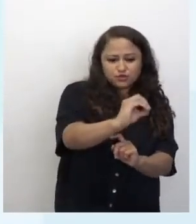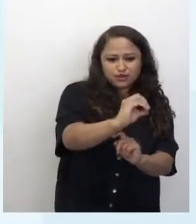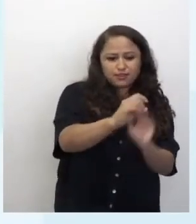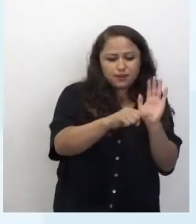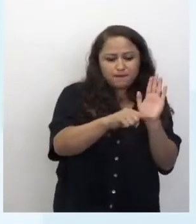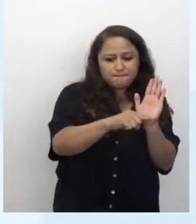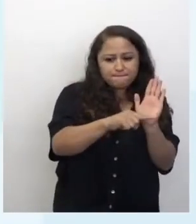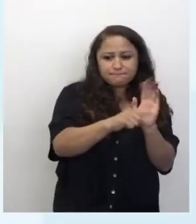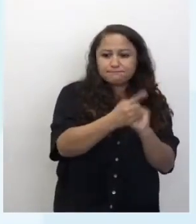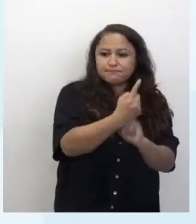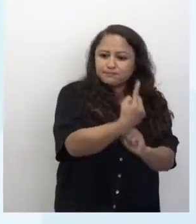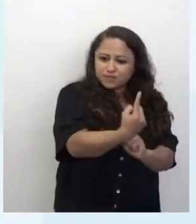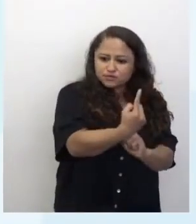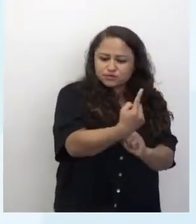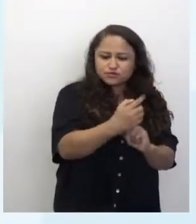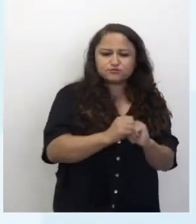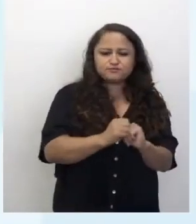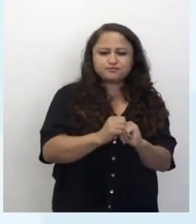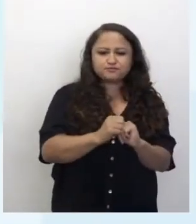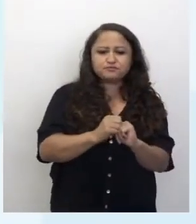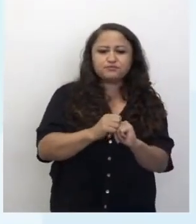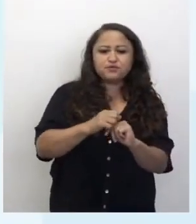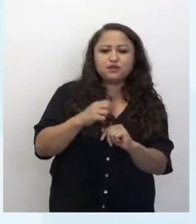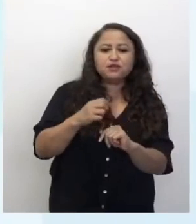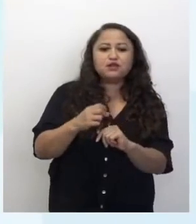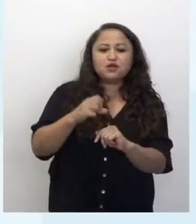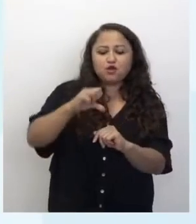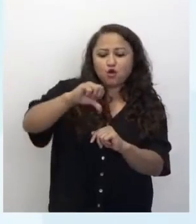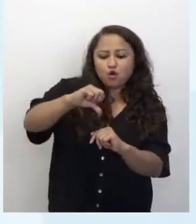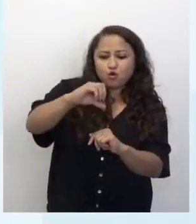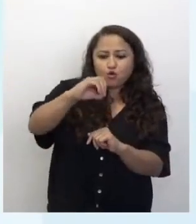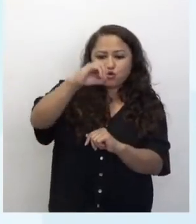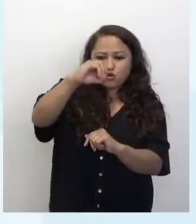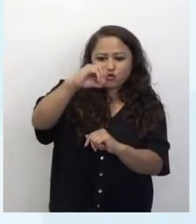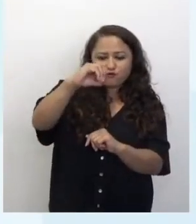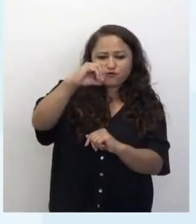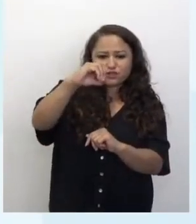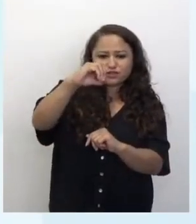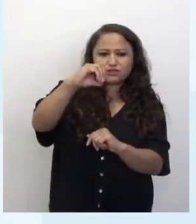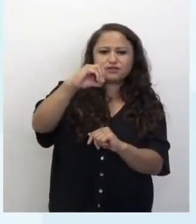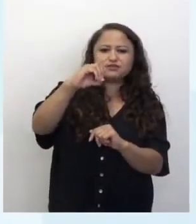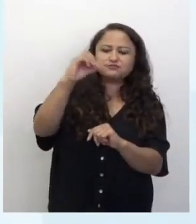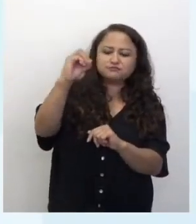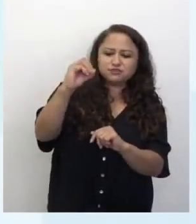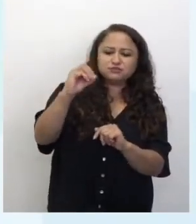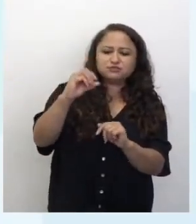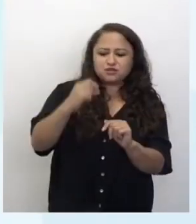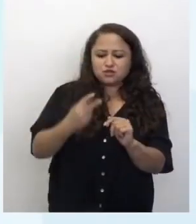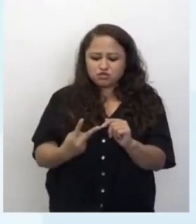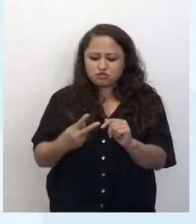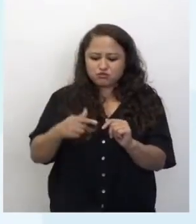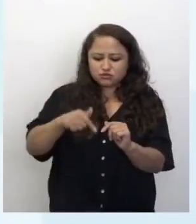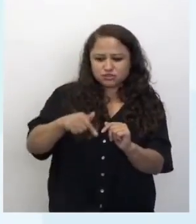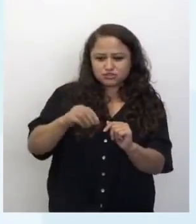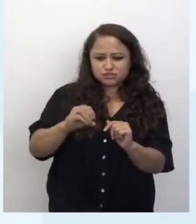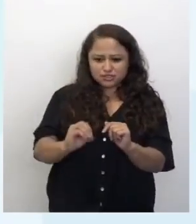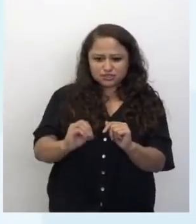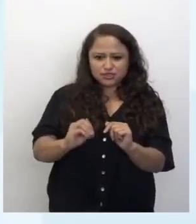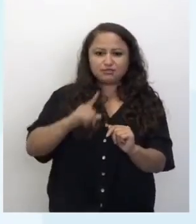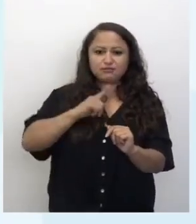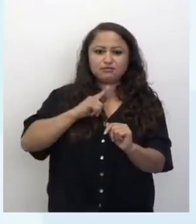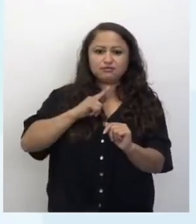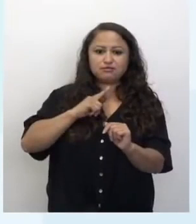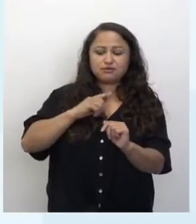1. Para o 90 graus e o 270, eles estão projetados bem aqui em cima